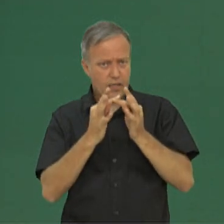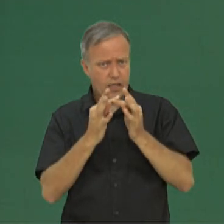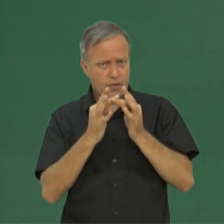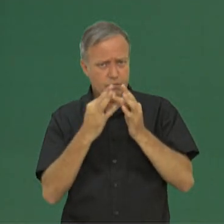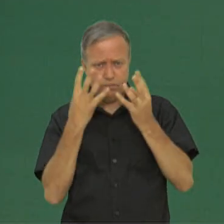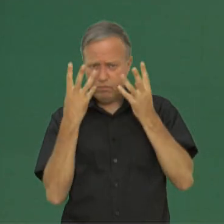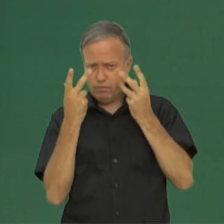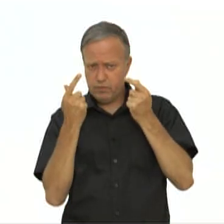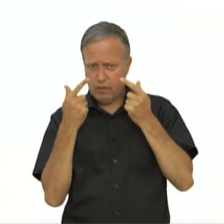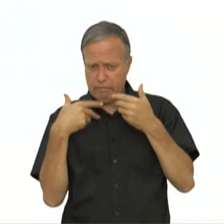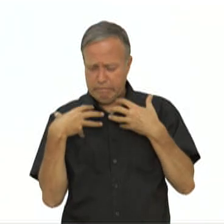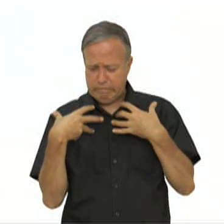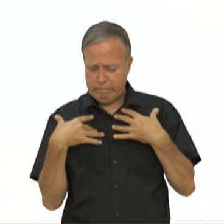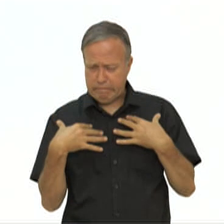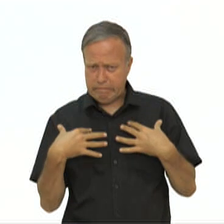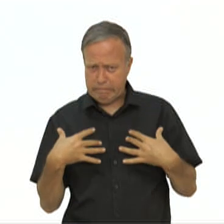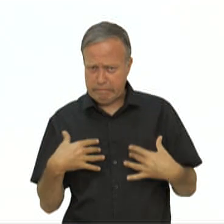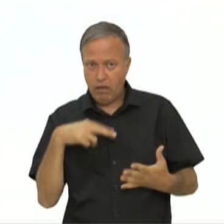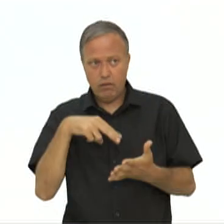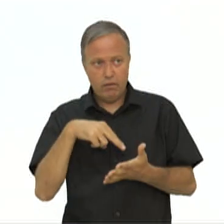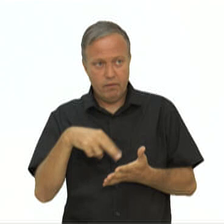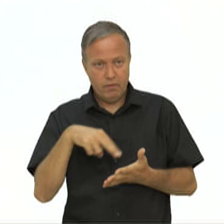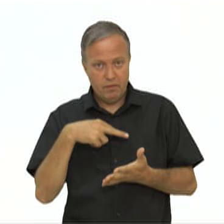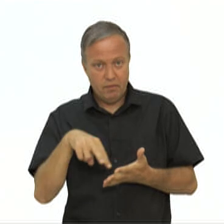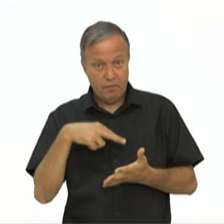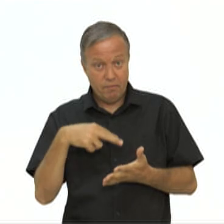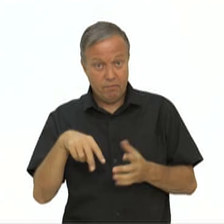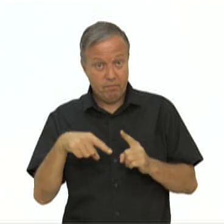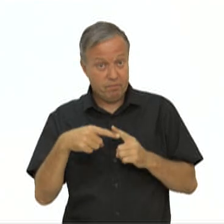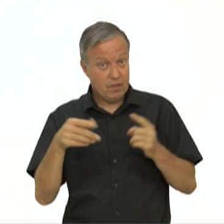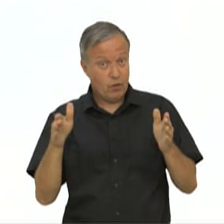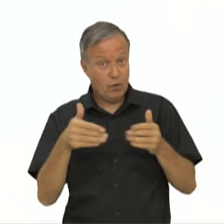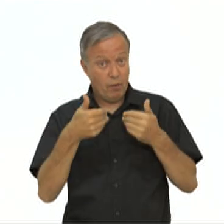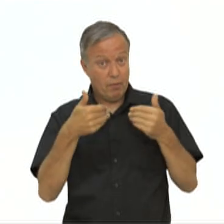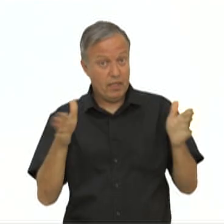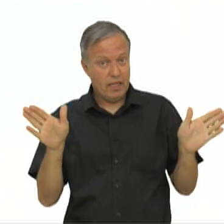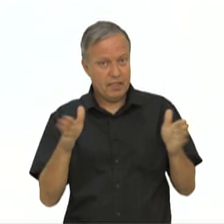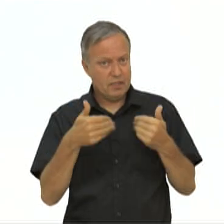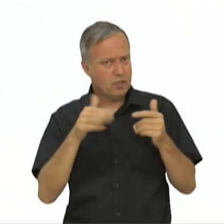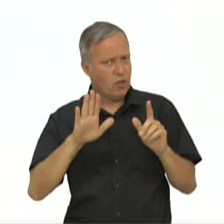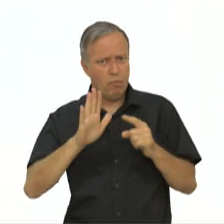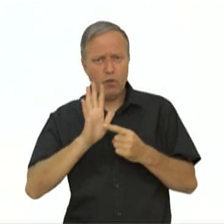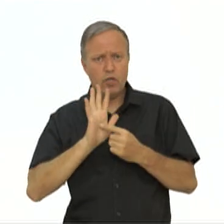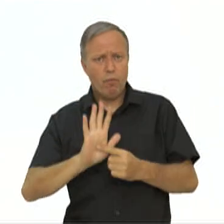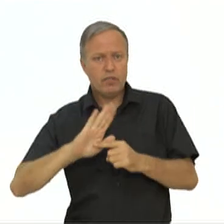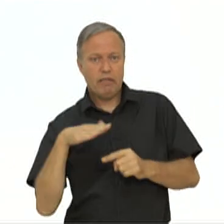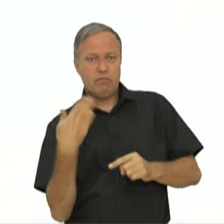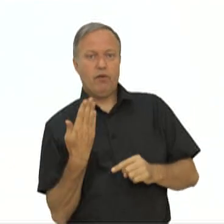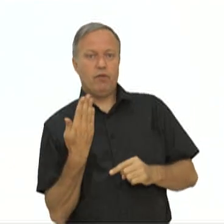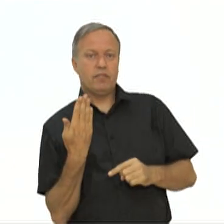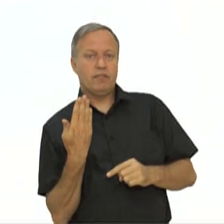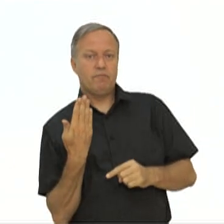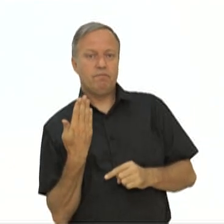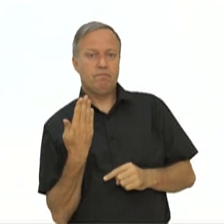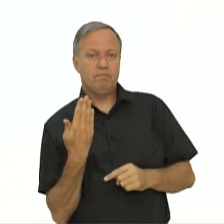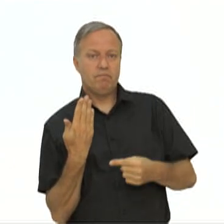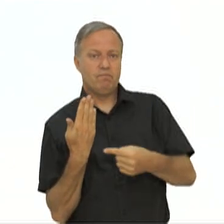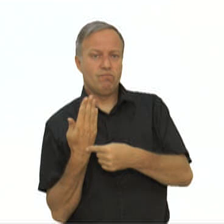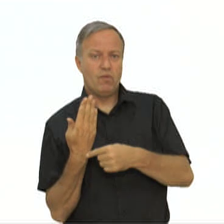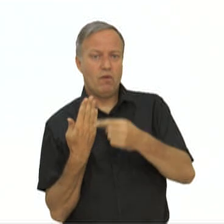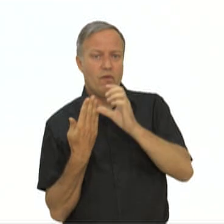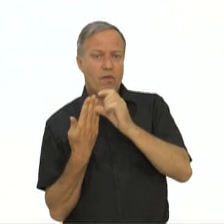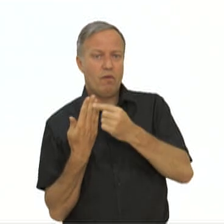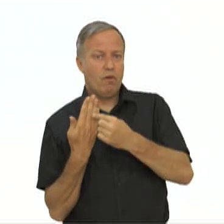foram reformuladas. Os bailarinos não podiam se apresentar de costas. Então, você pensa, eles não podiam se apresentar